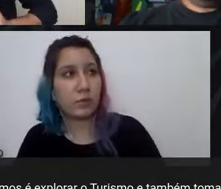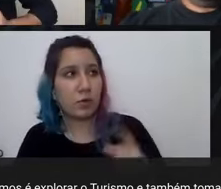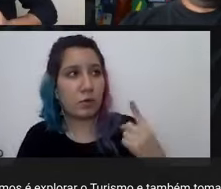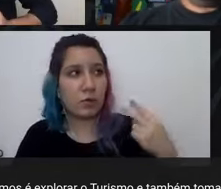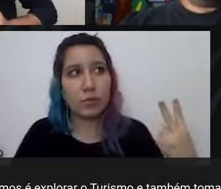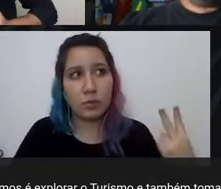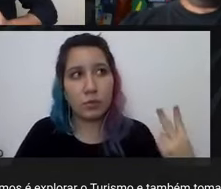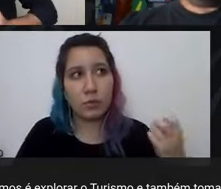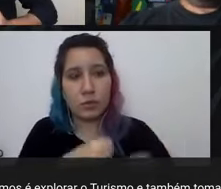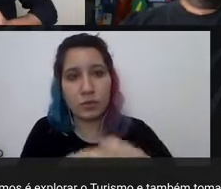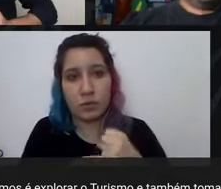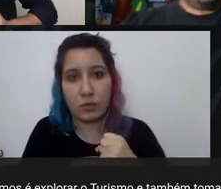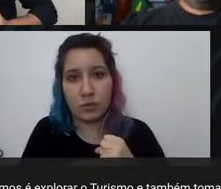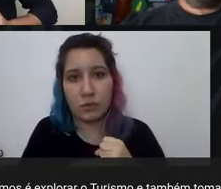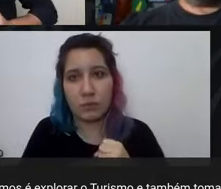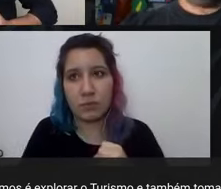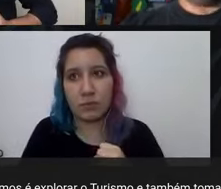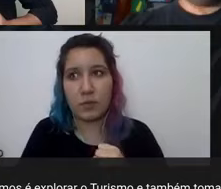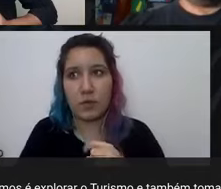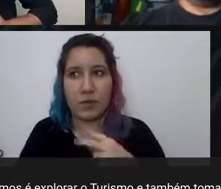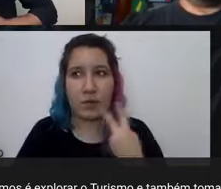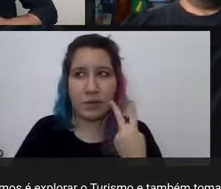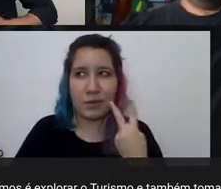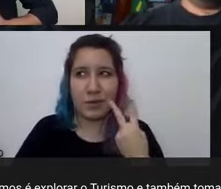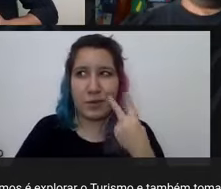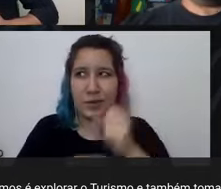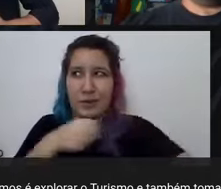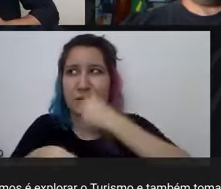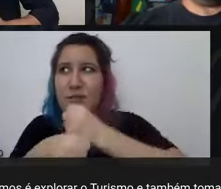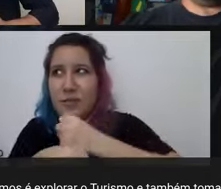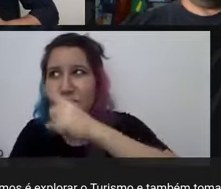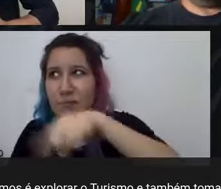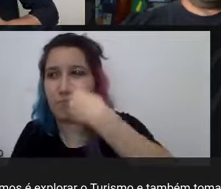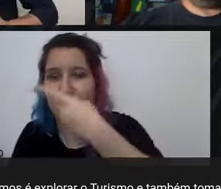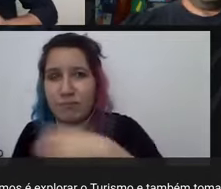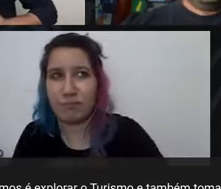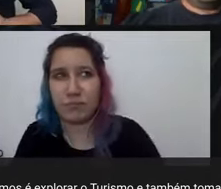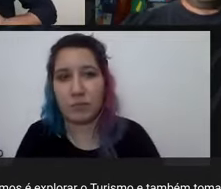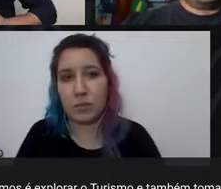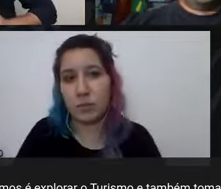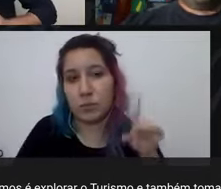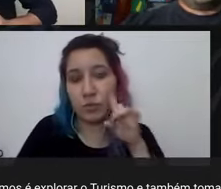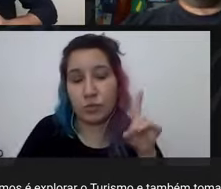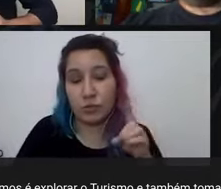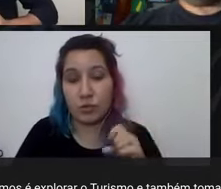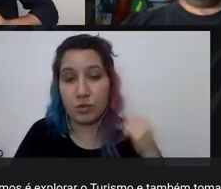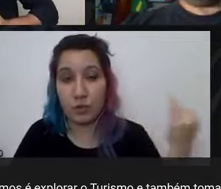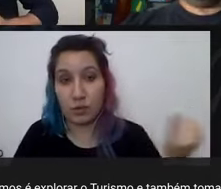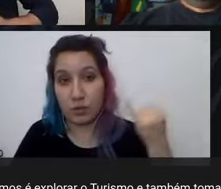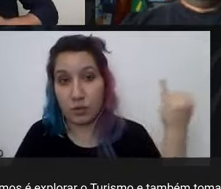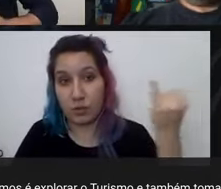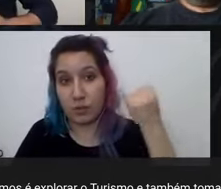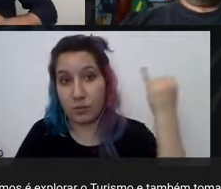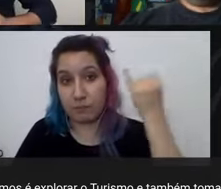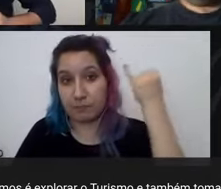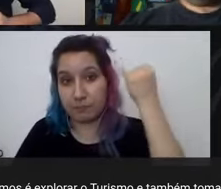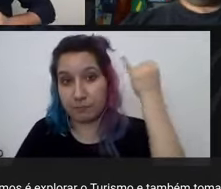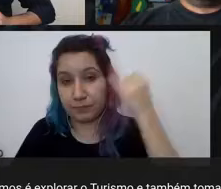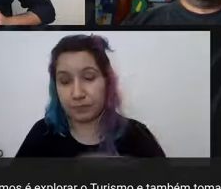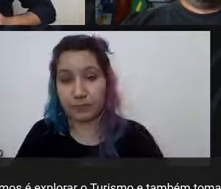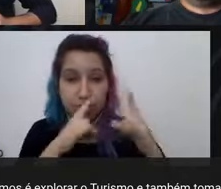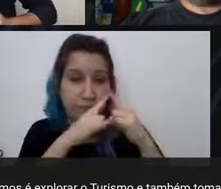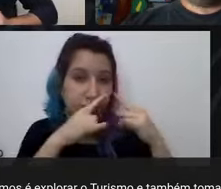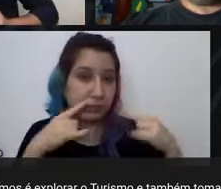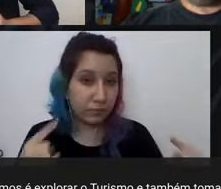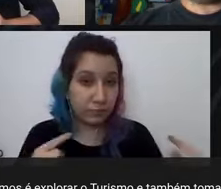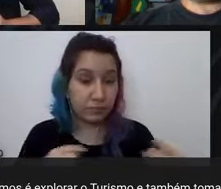mas daqui 2 anos nós temos uma data muito importante para o Brasil e muito importante para São Vicente, que é a célula mater brasileira. Então, eu acho que